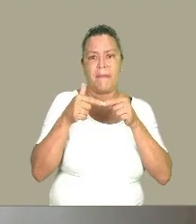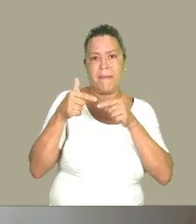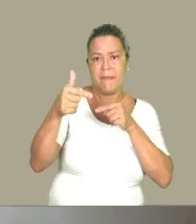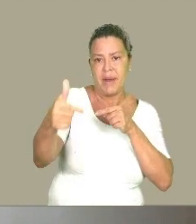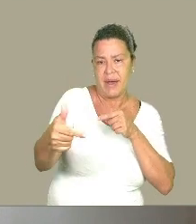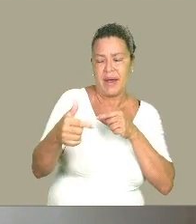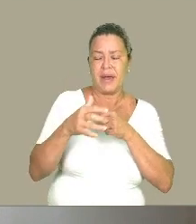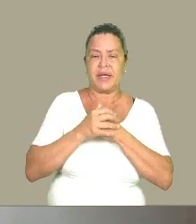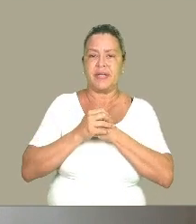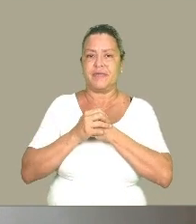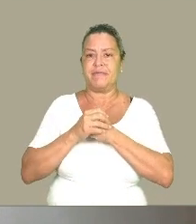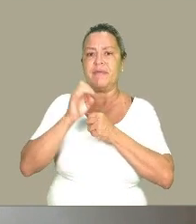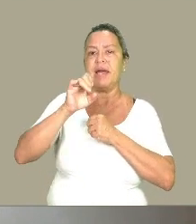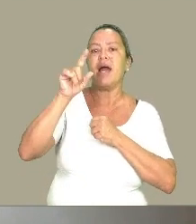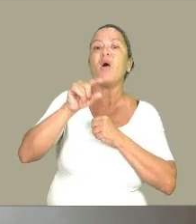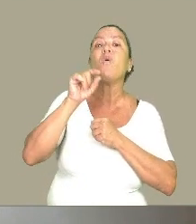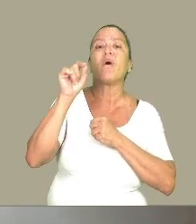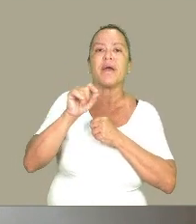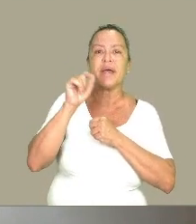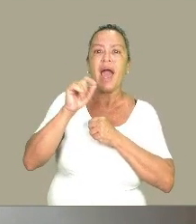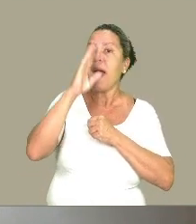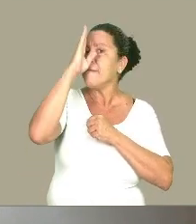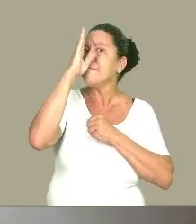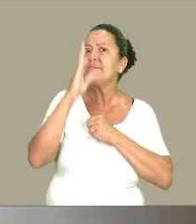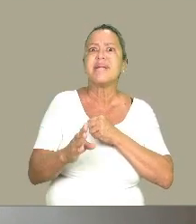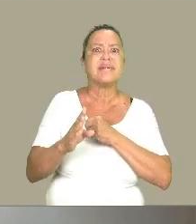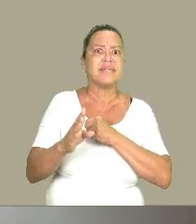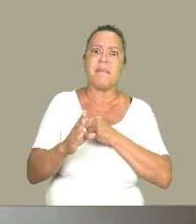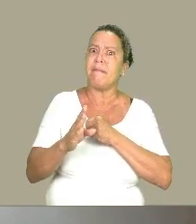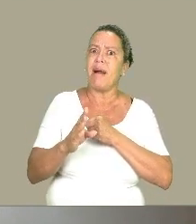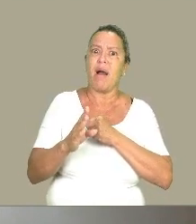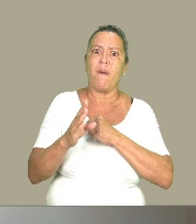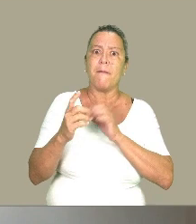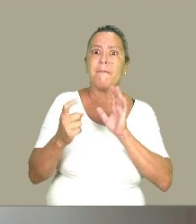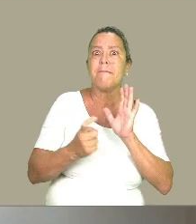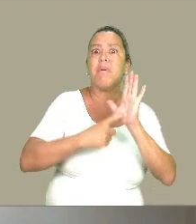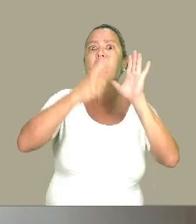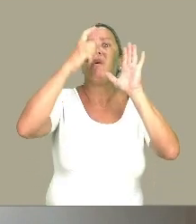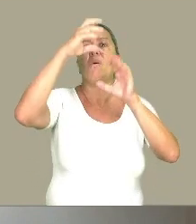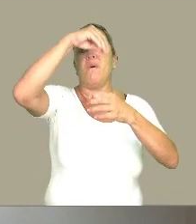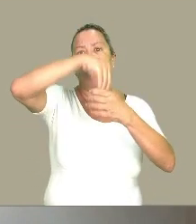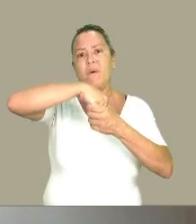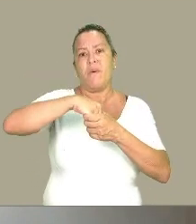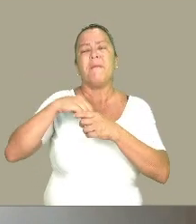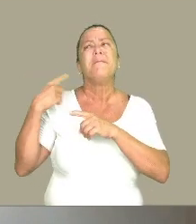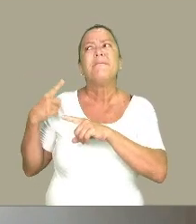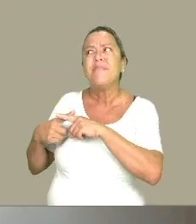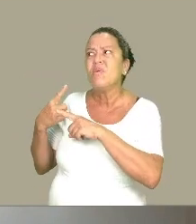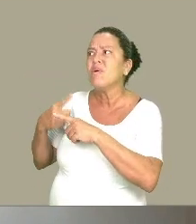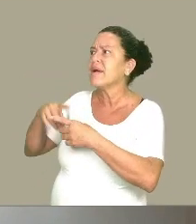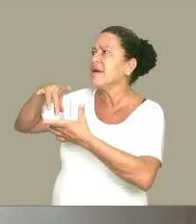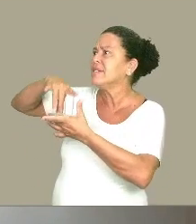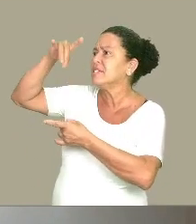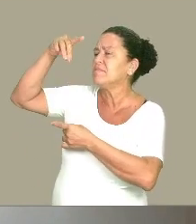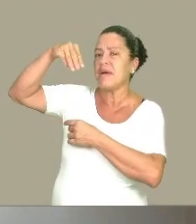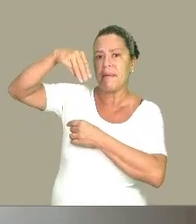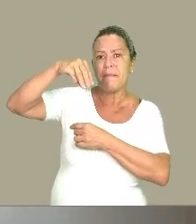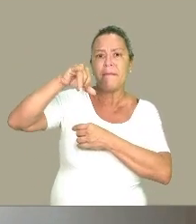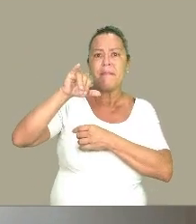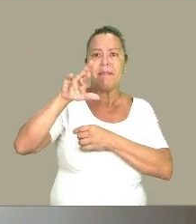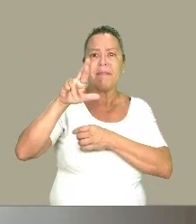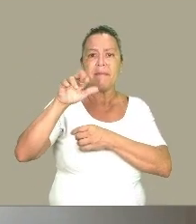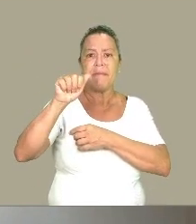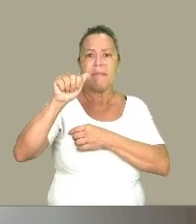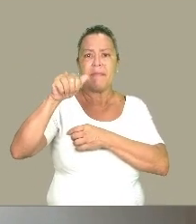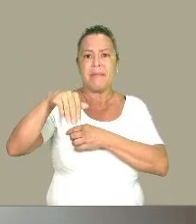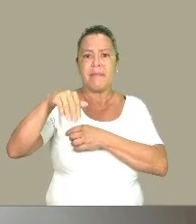casamento, ela é a célula principal da sociedade. Por que, Miramês? E ele segue: a formação de um